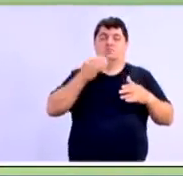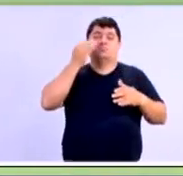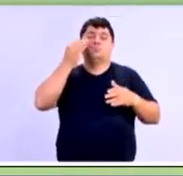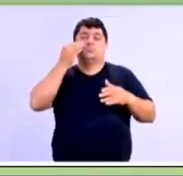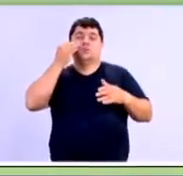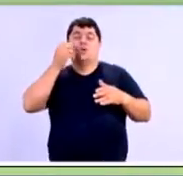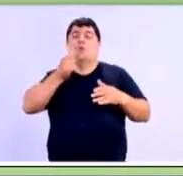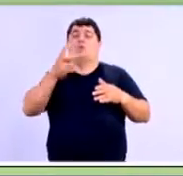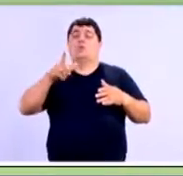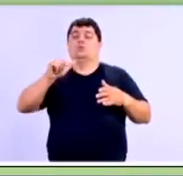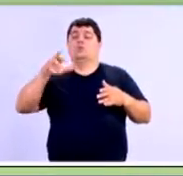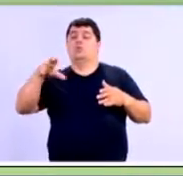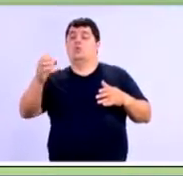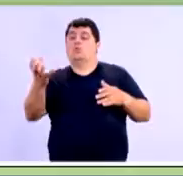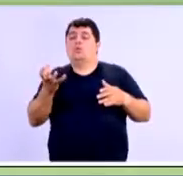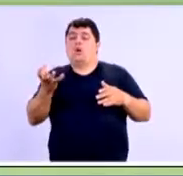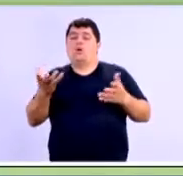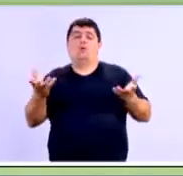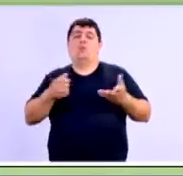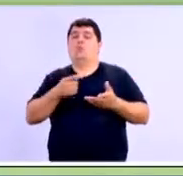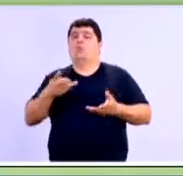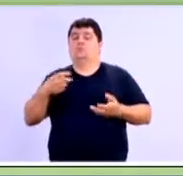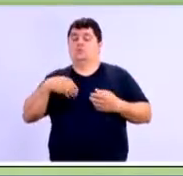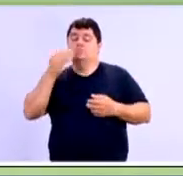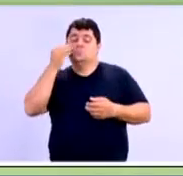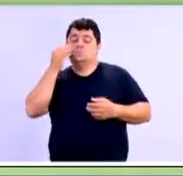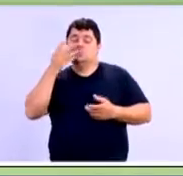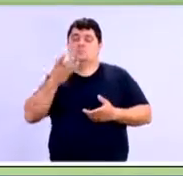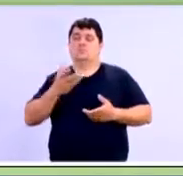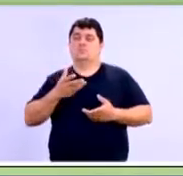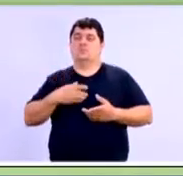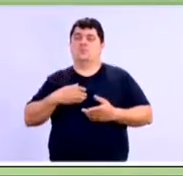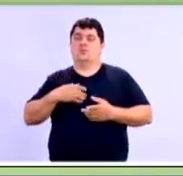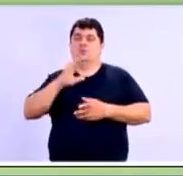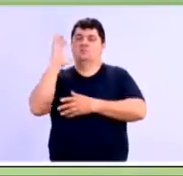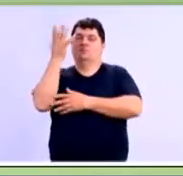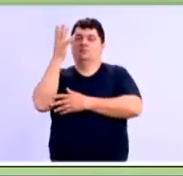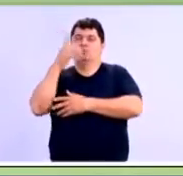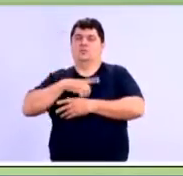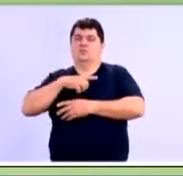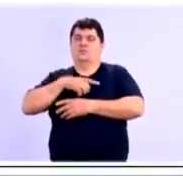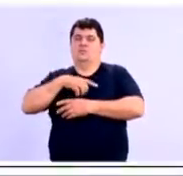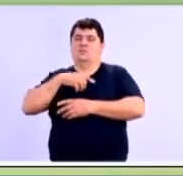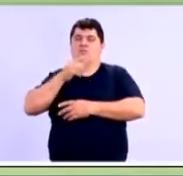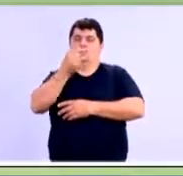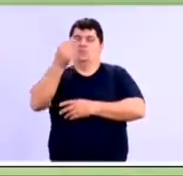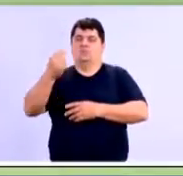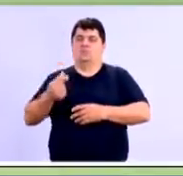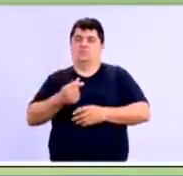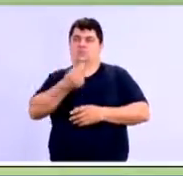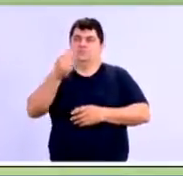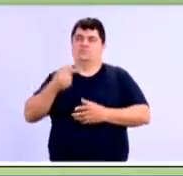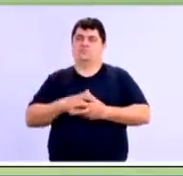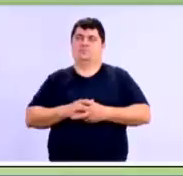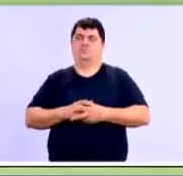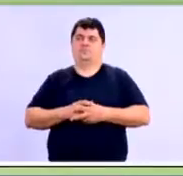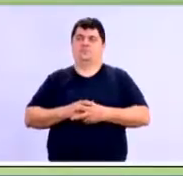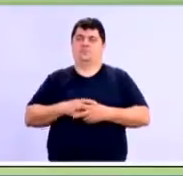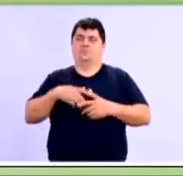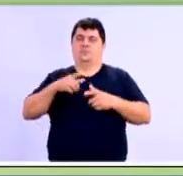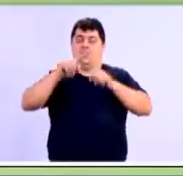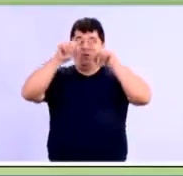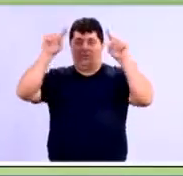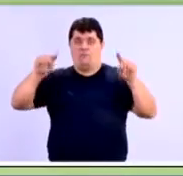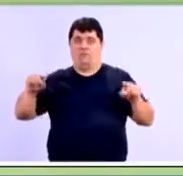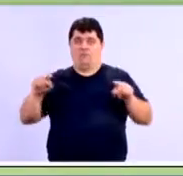lucro desejada. Ok? Por isso que a arvorezinha está aqui cheia de cifrão. É isso que a gente está buscando, que a gente vai esperar